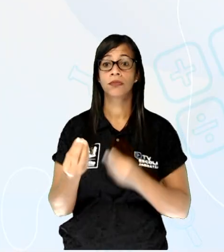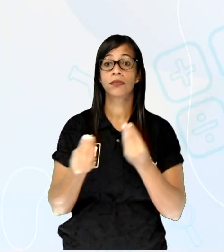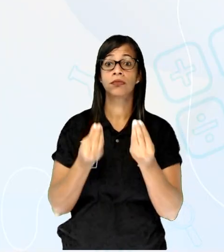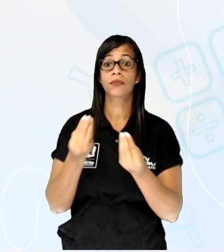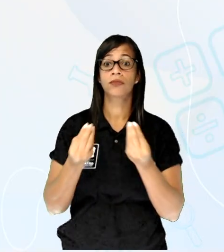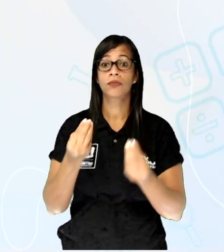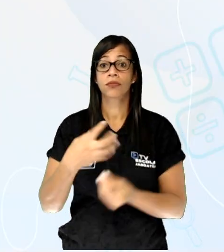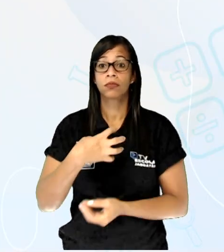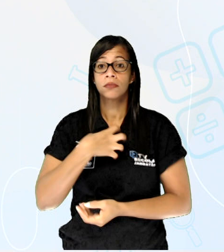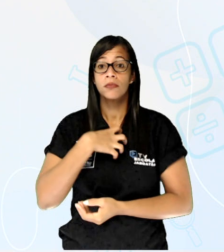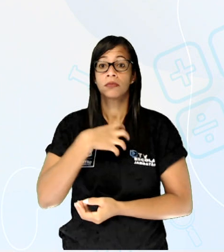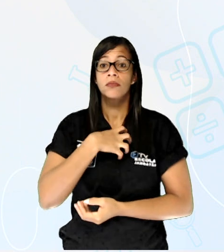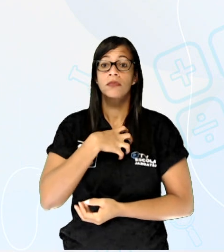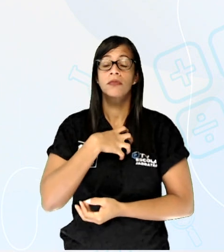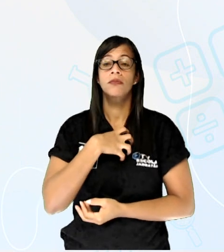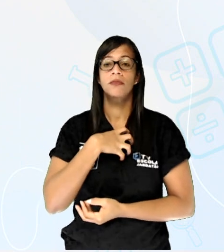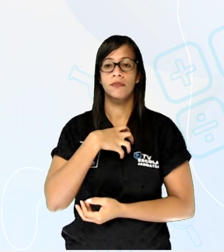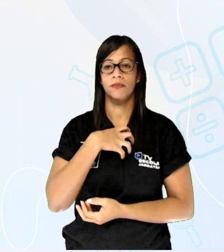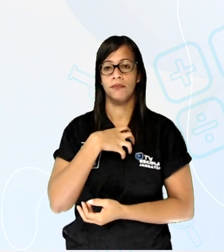o som?